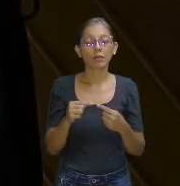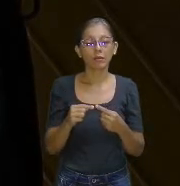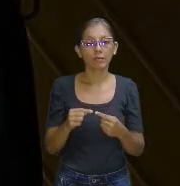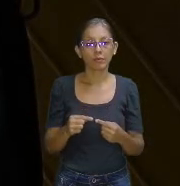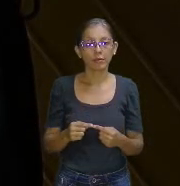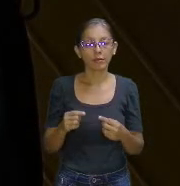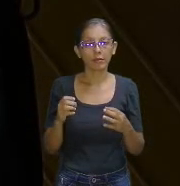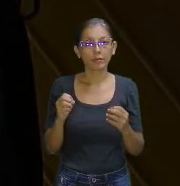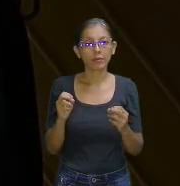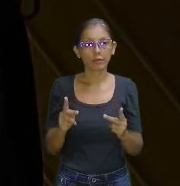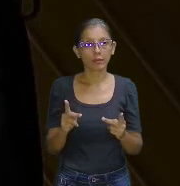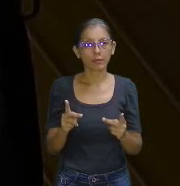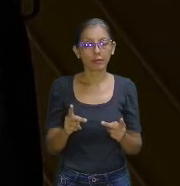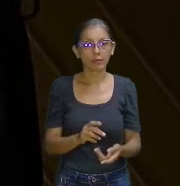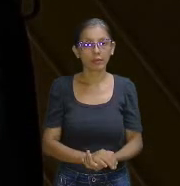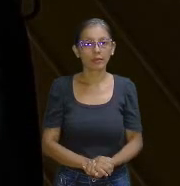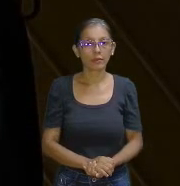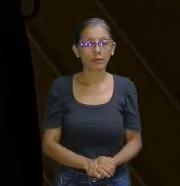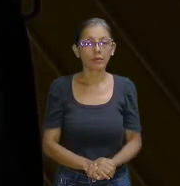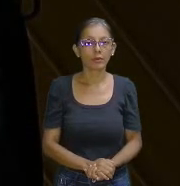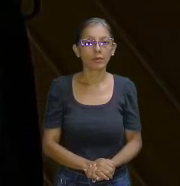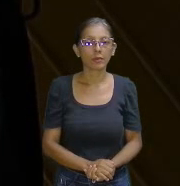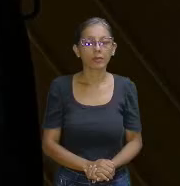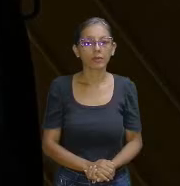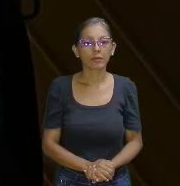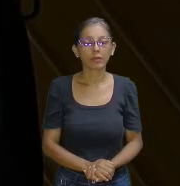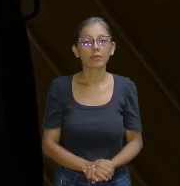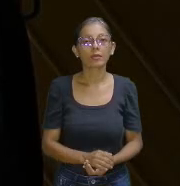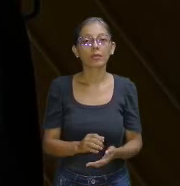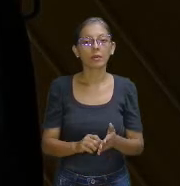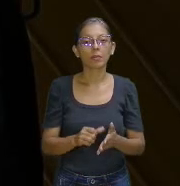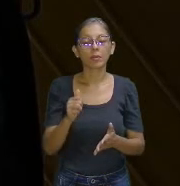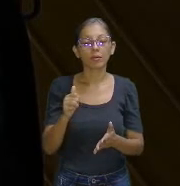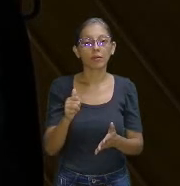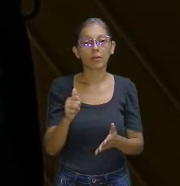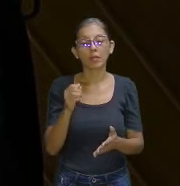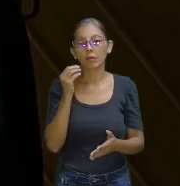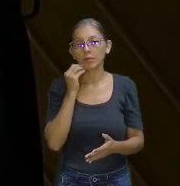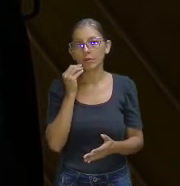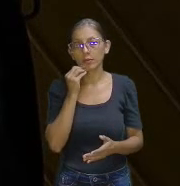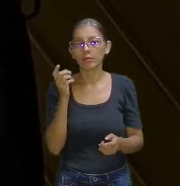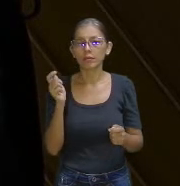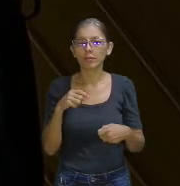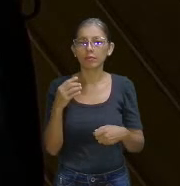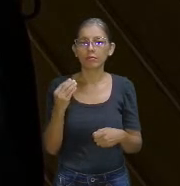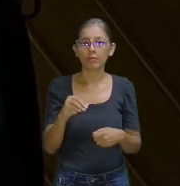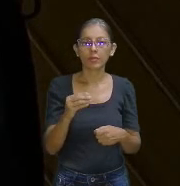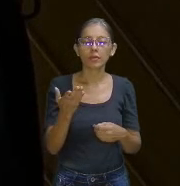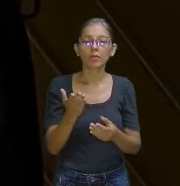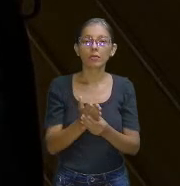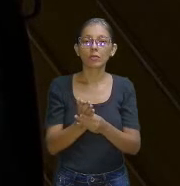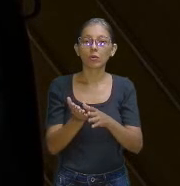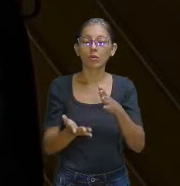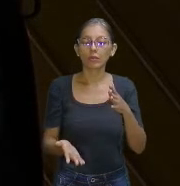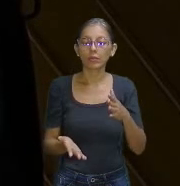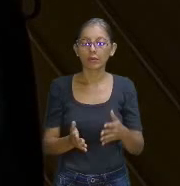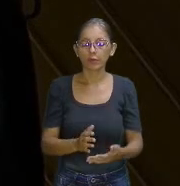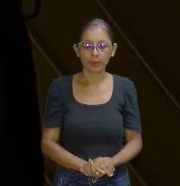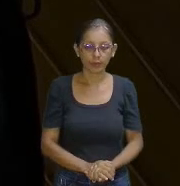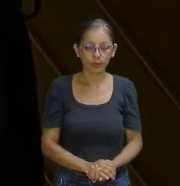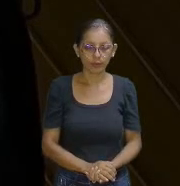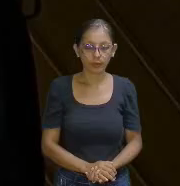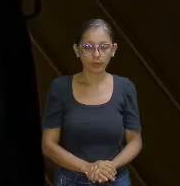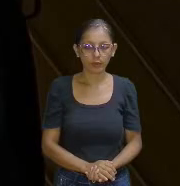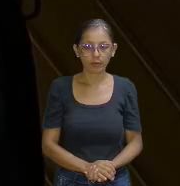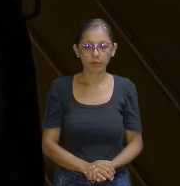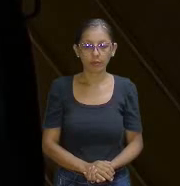a nulidade deve ser arguida na primeira oportunidade em que couber ao interessado se manifestar nos autos, sob pena de preclusão. No caso